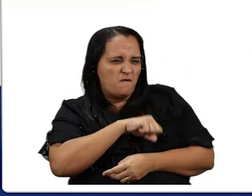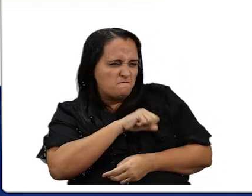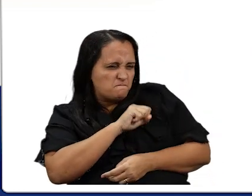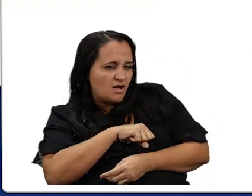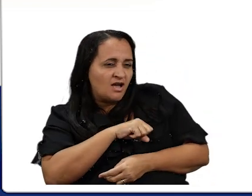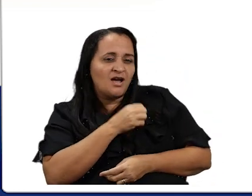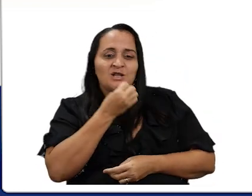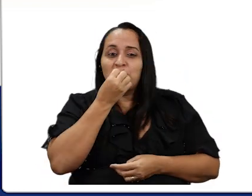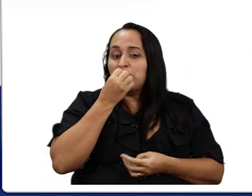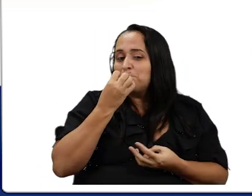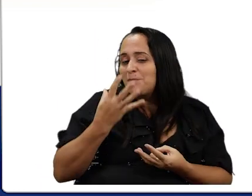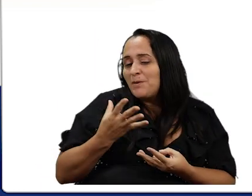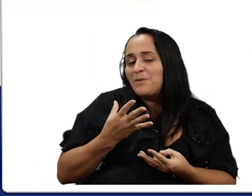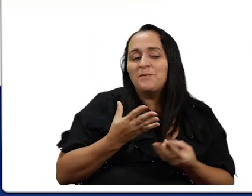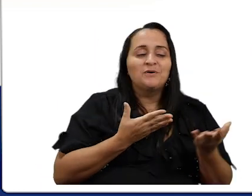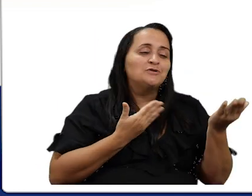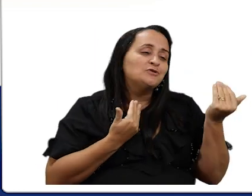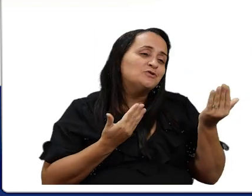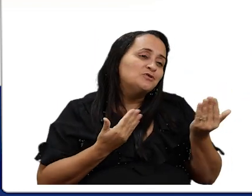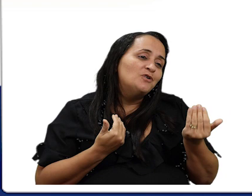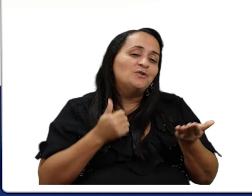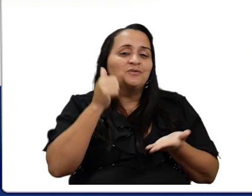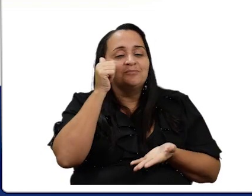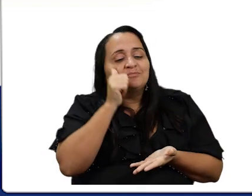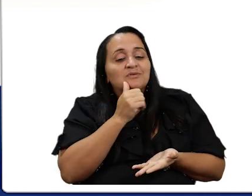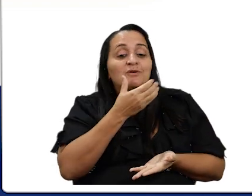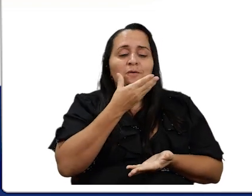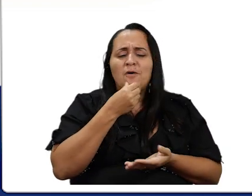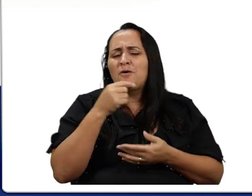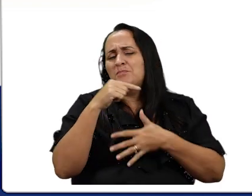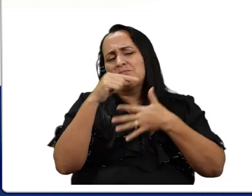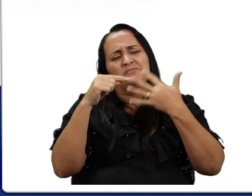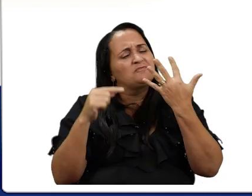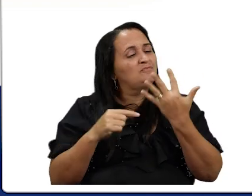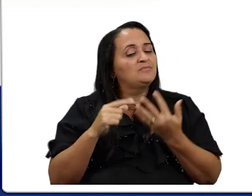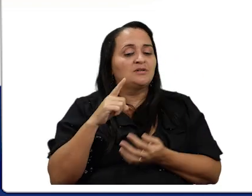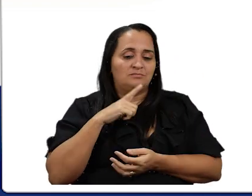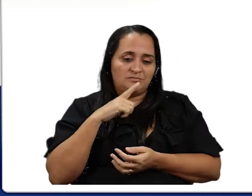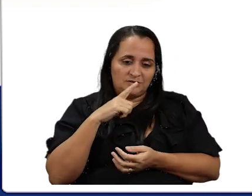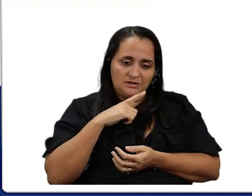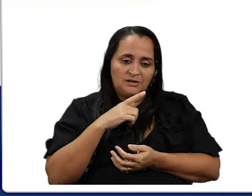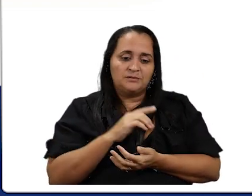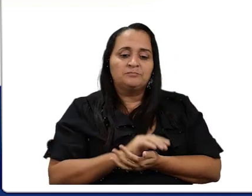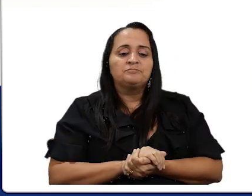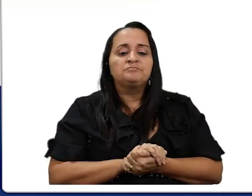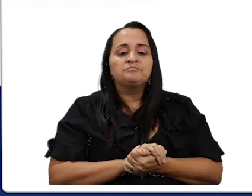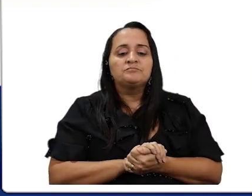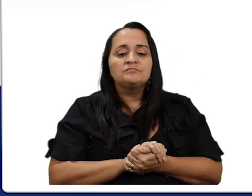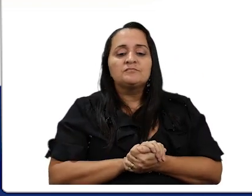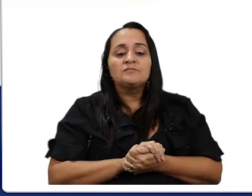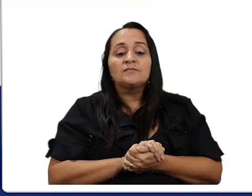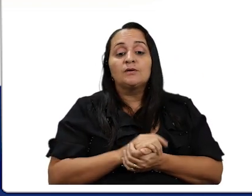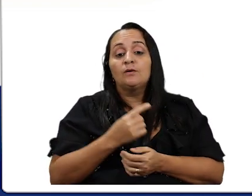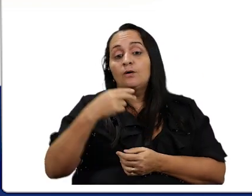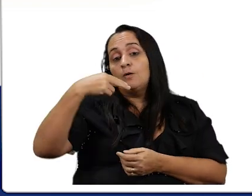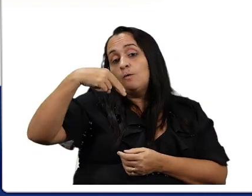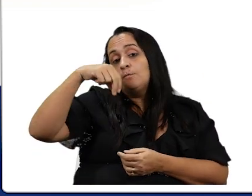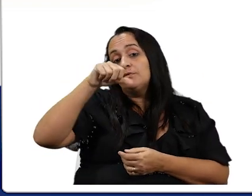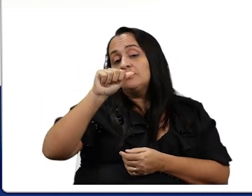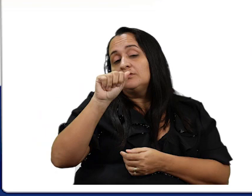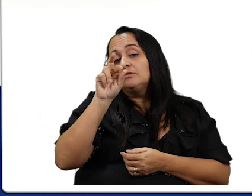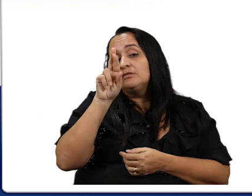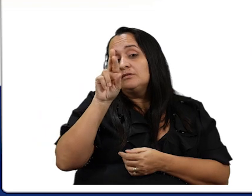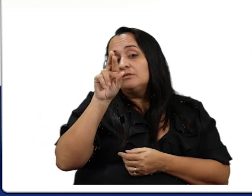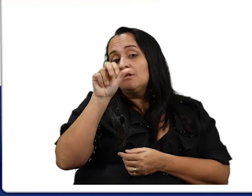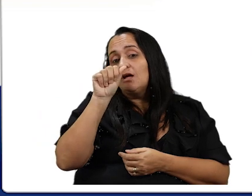mocinha. Então, são elementos do conto, tá? possui um narrador, que a gente